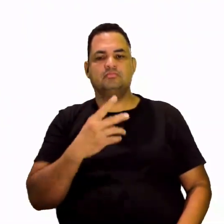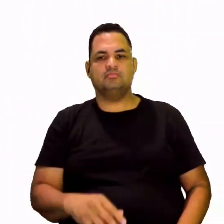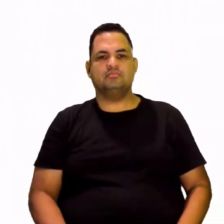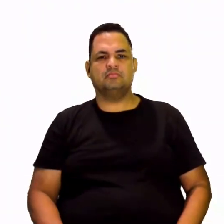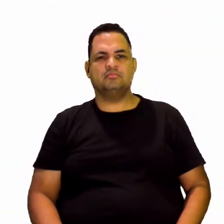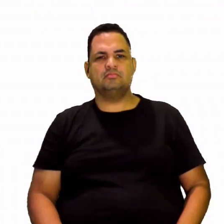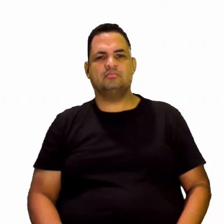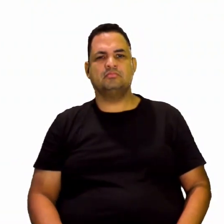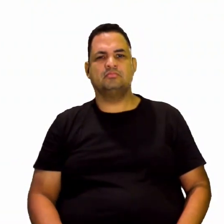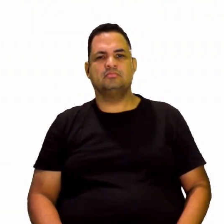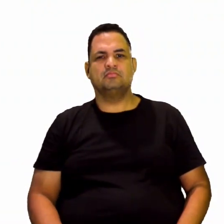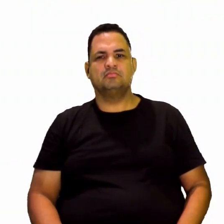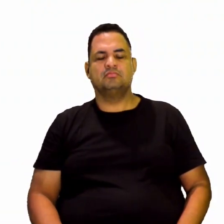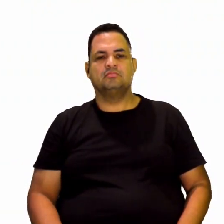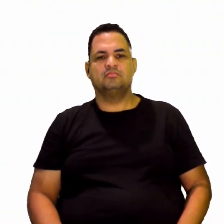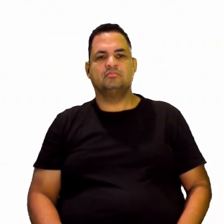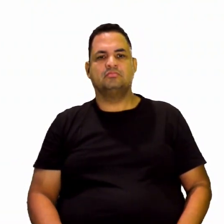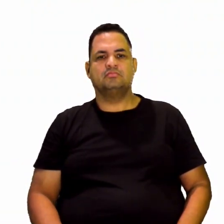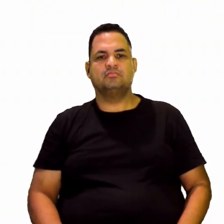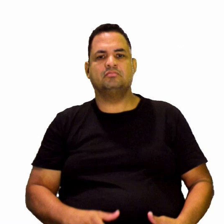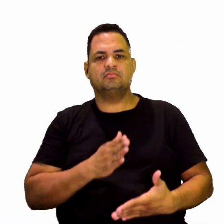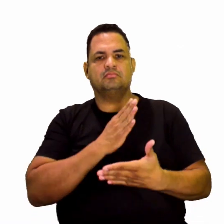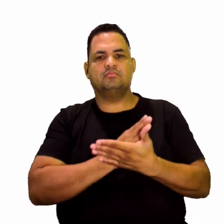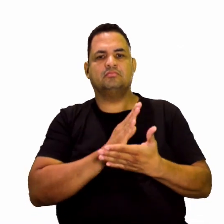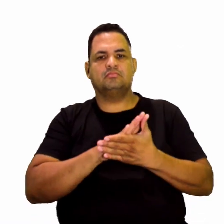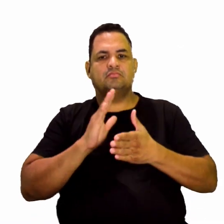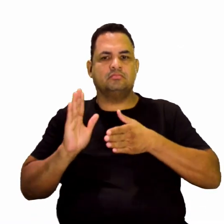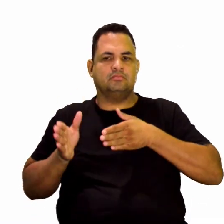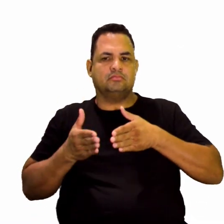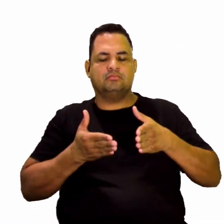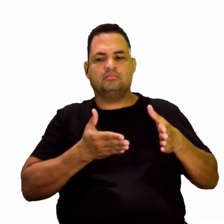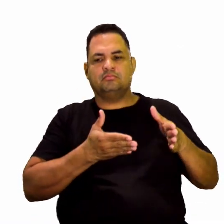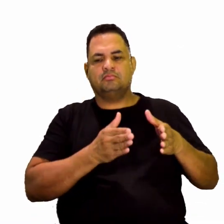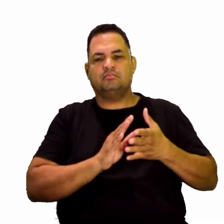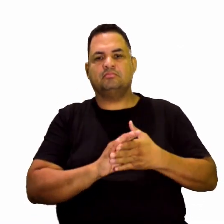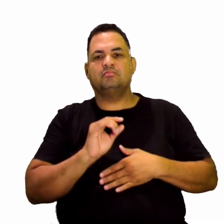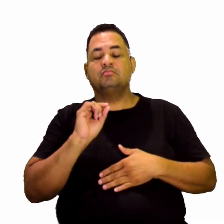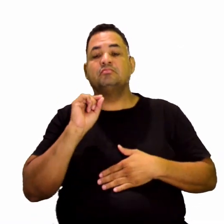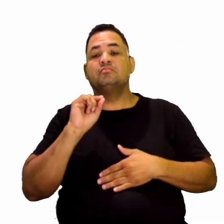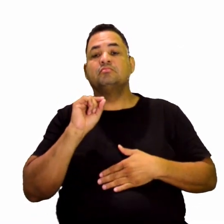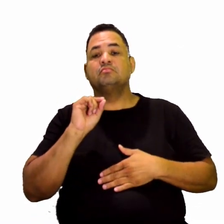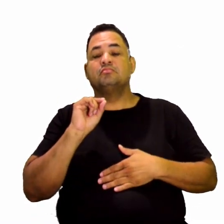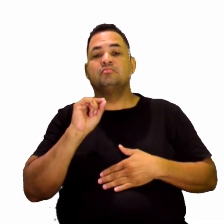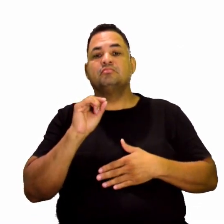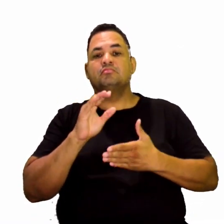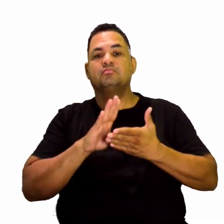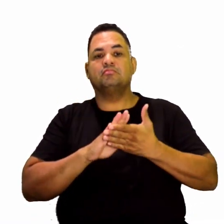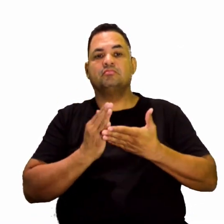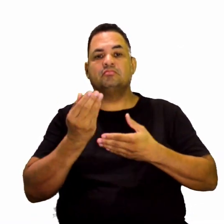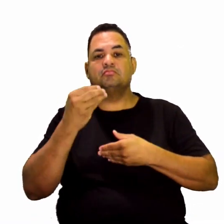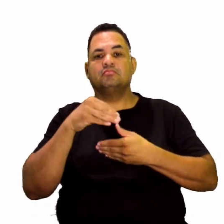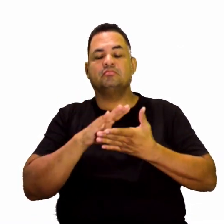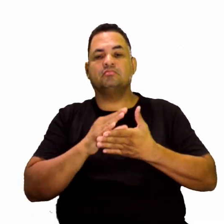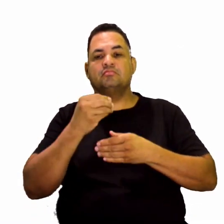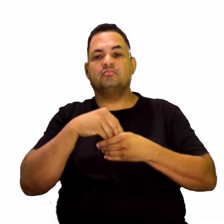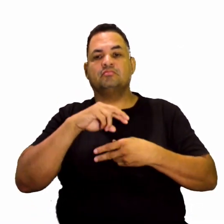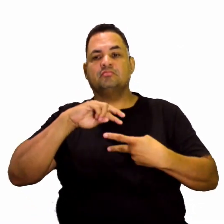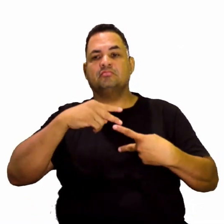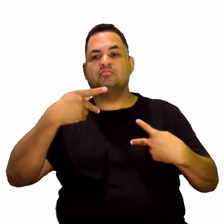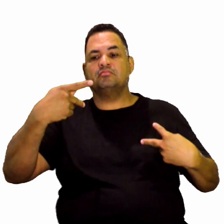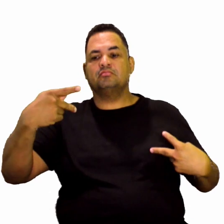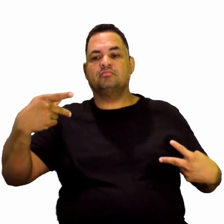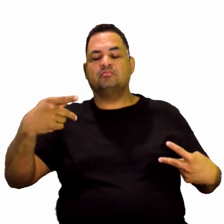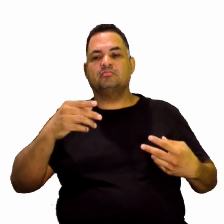tela. Bora! Diz o seguinte, parte funcional, o que é, né? Essa parte funcional do DNA,